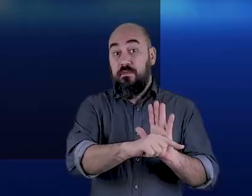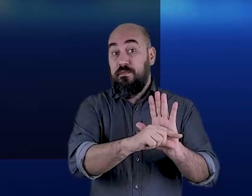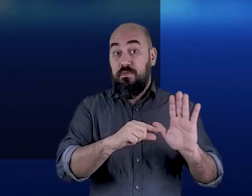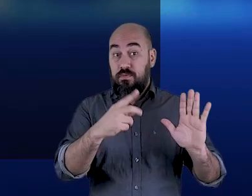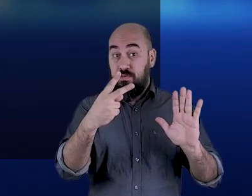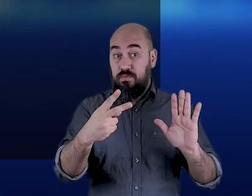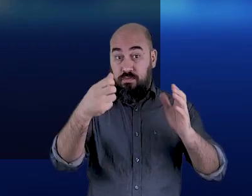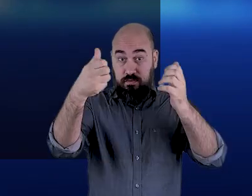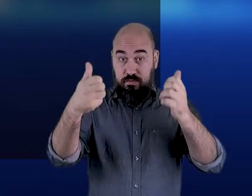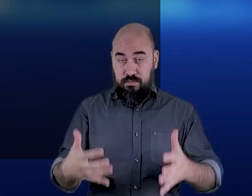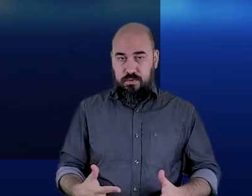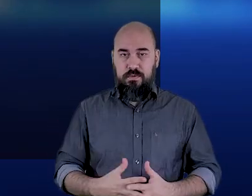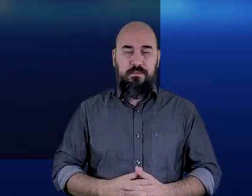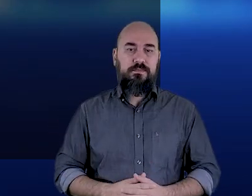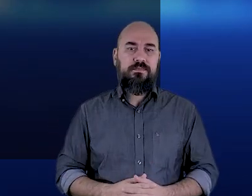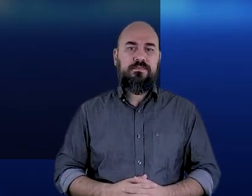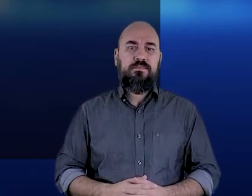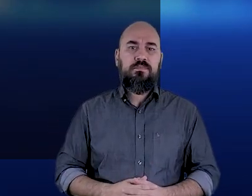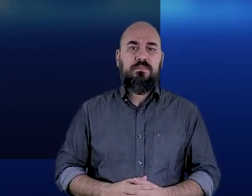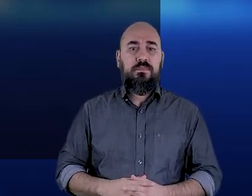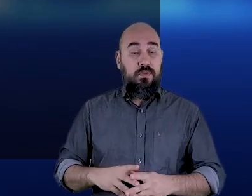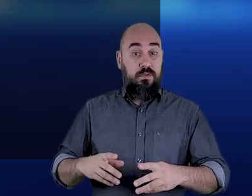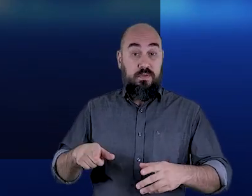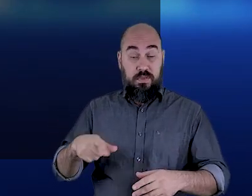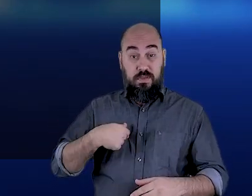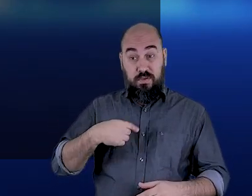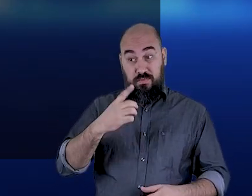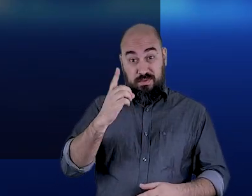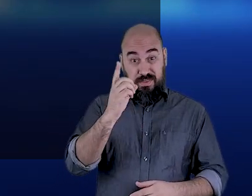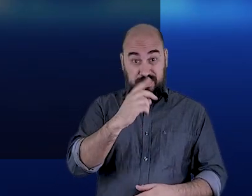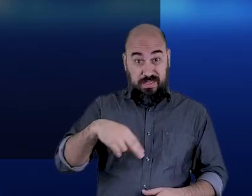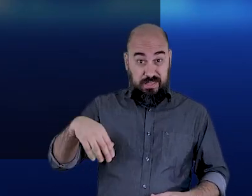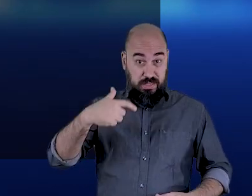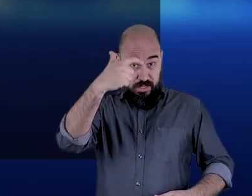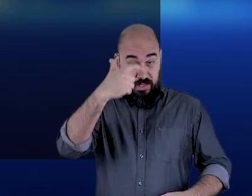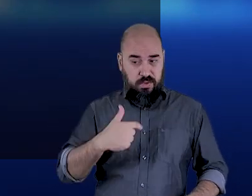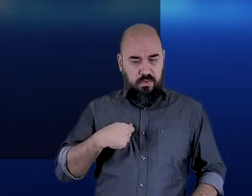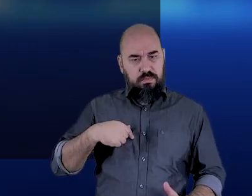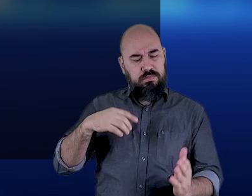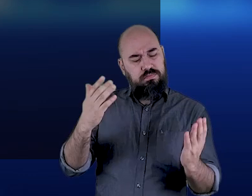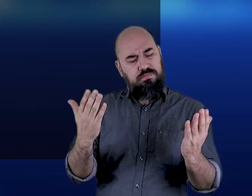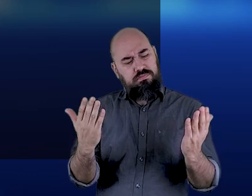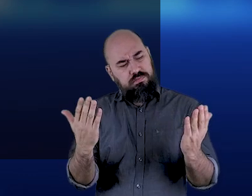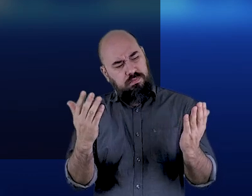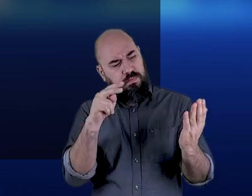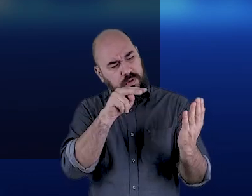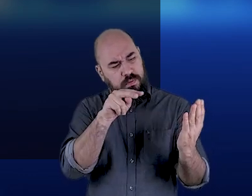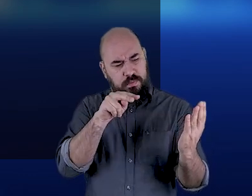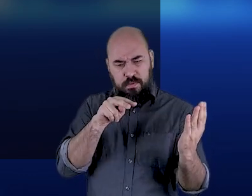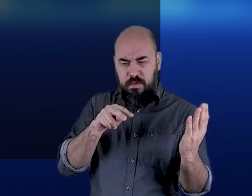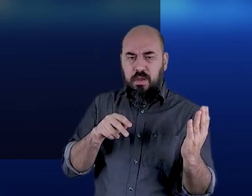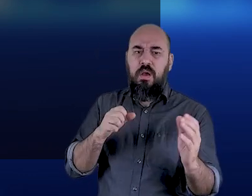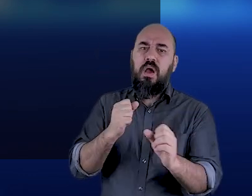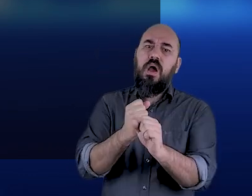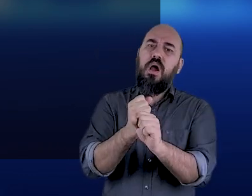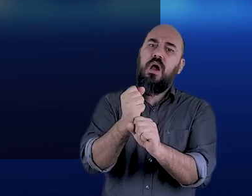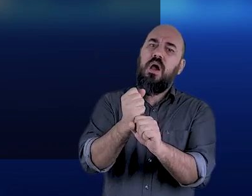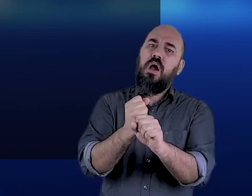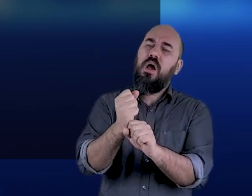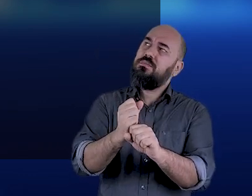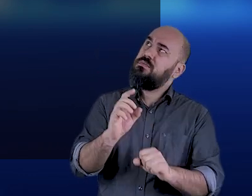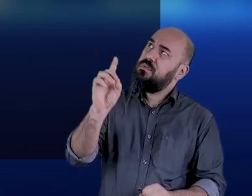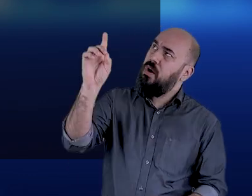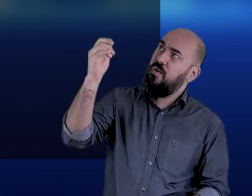assim no primeiro ano do seu reinado eu Daniel entendi pelos livros que o número de anos de que